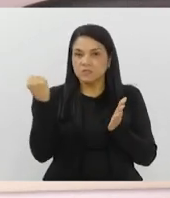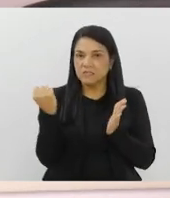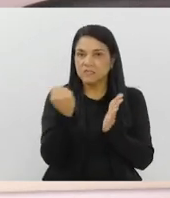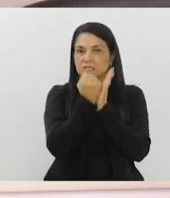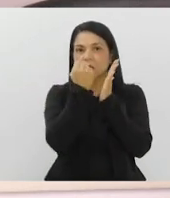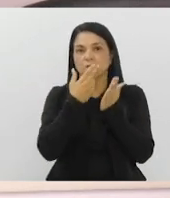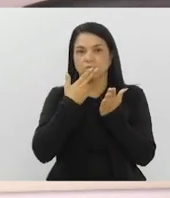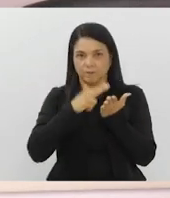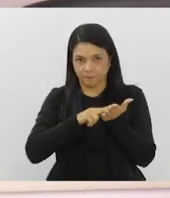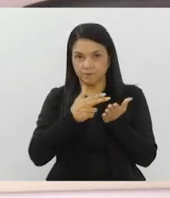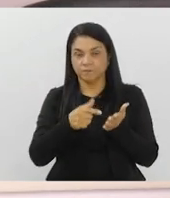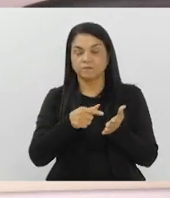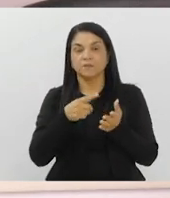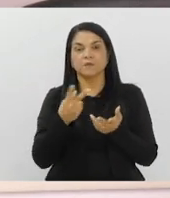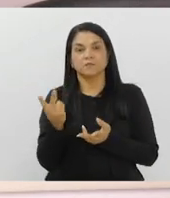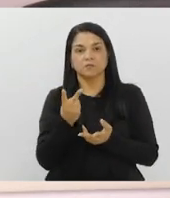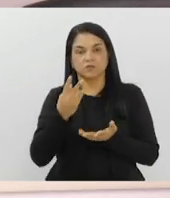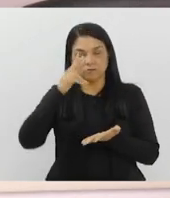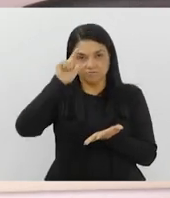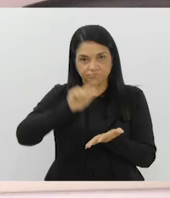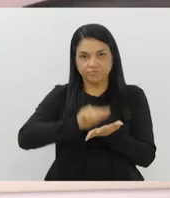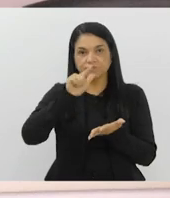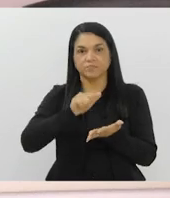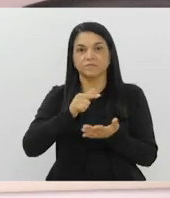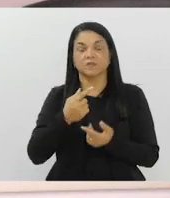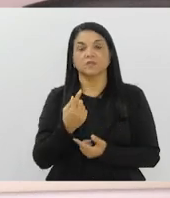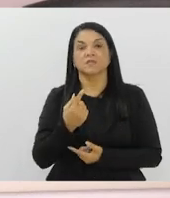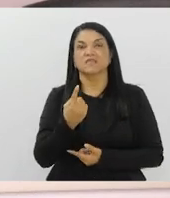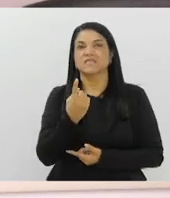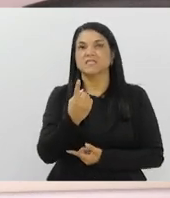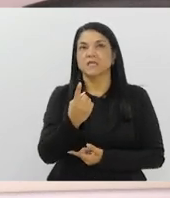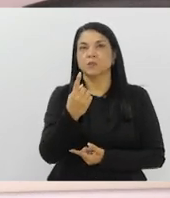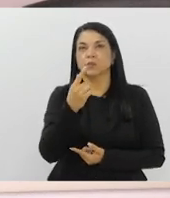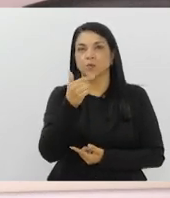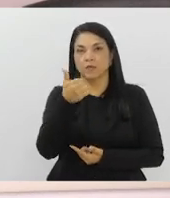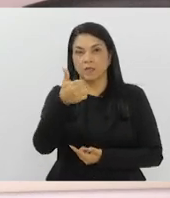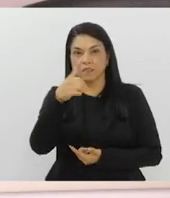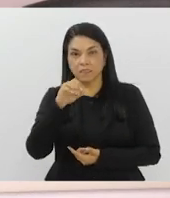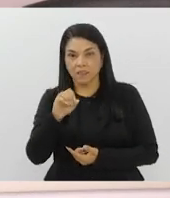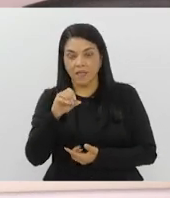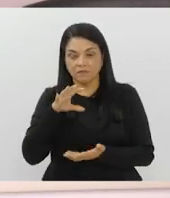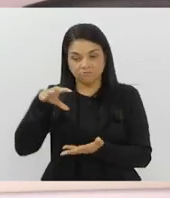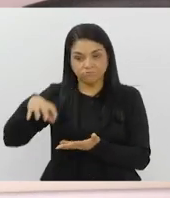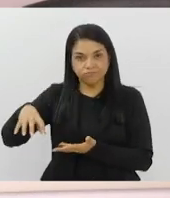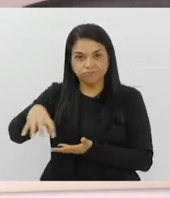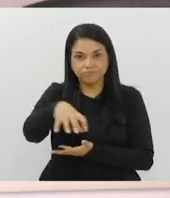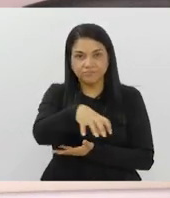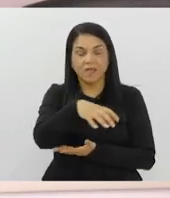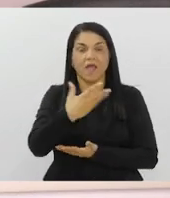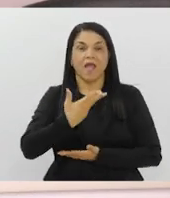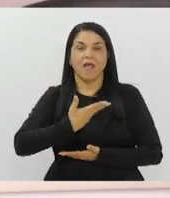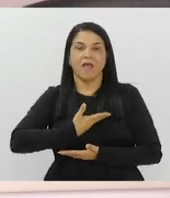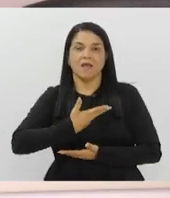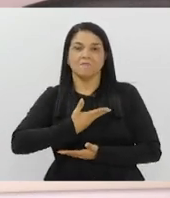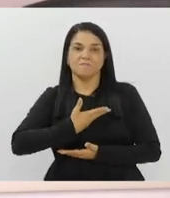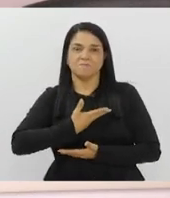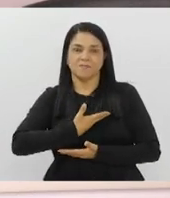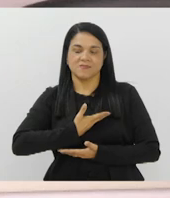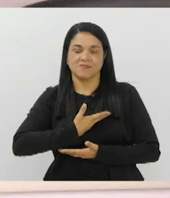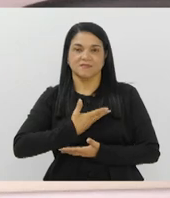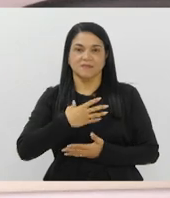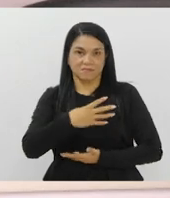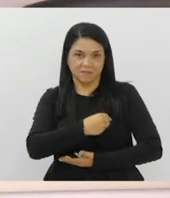duas certificações, nós alcançamos o marco de 110 unidades básicas amiga da amamentação.